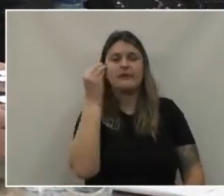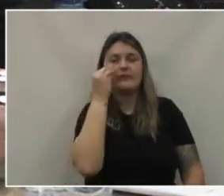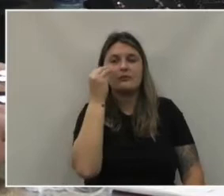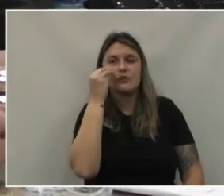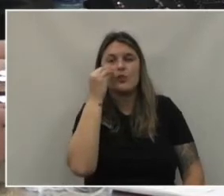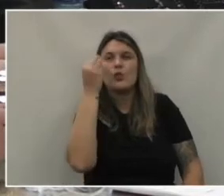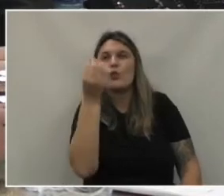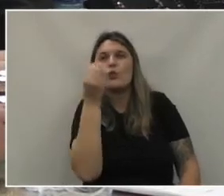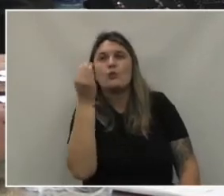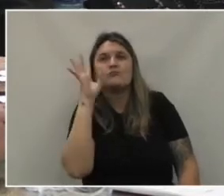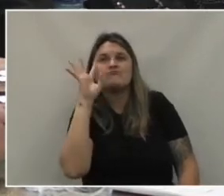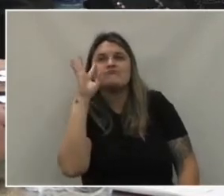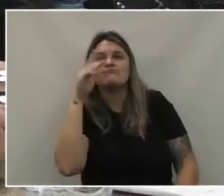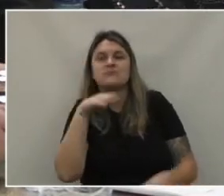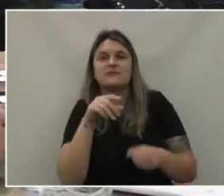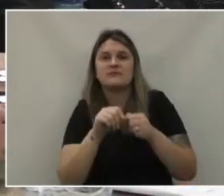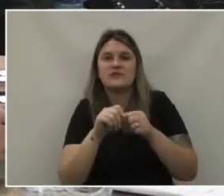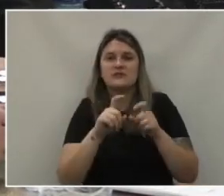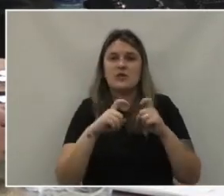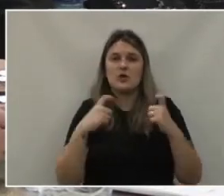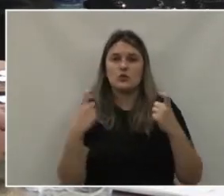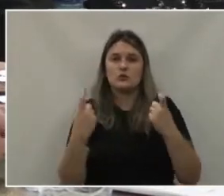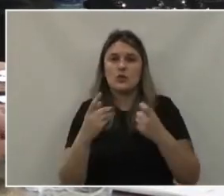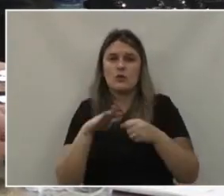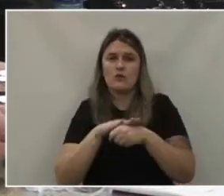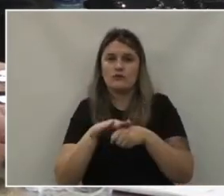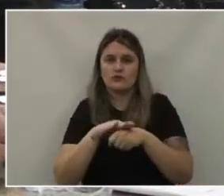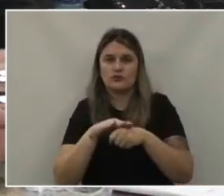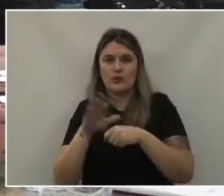informações, intermediou uma reunião com o senhor Levi,